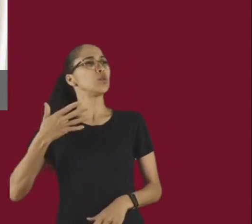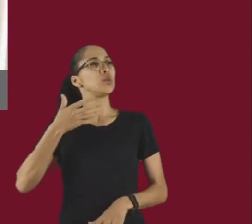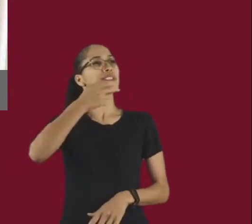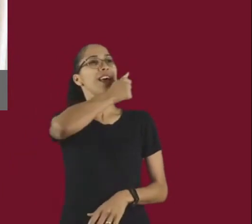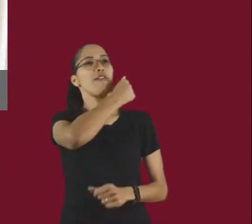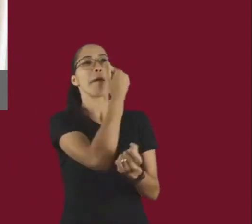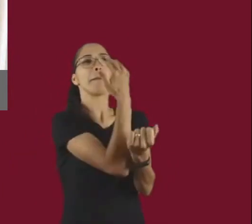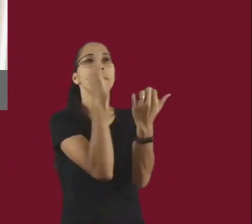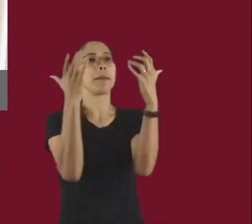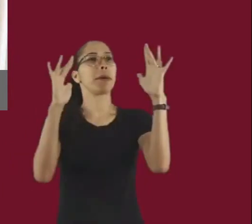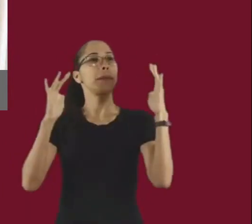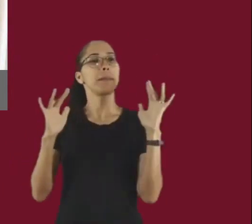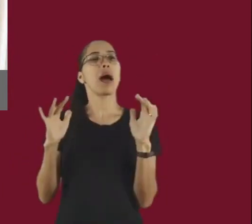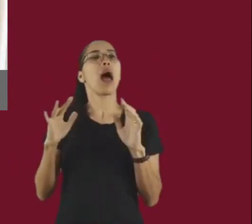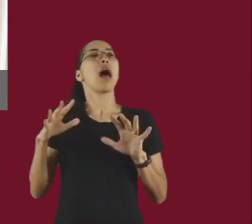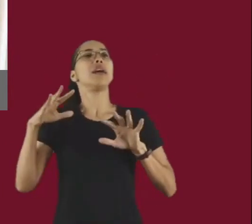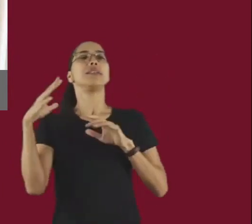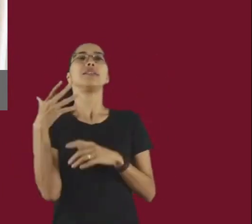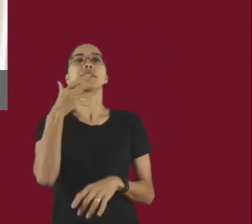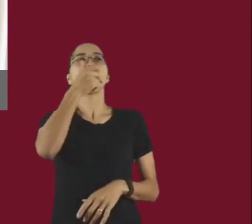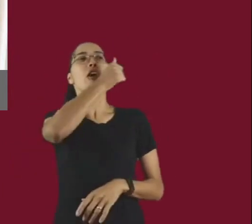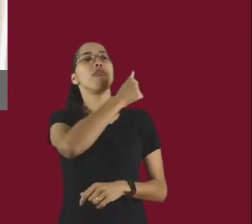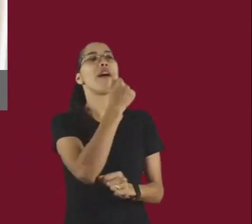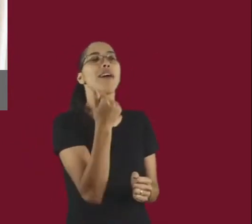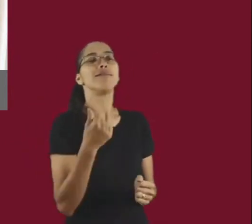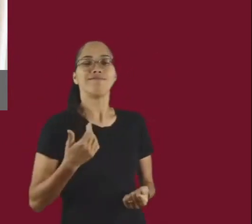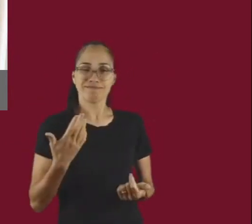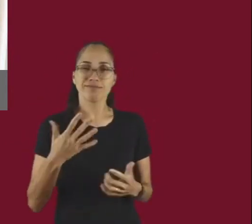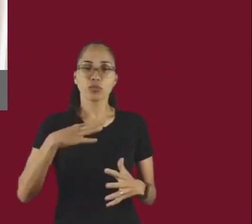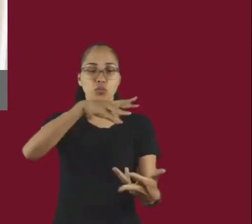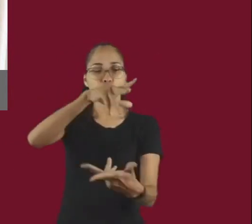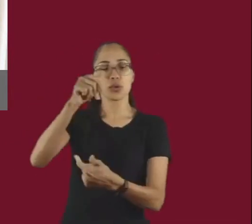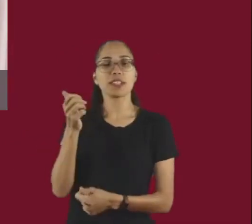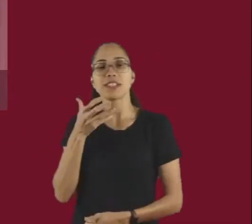o desequilíbrio do clima, salvar a floresta e salvar o planeta?